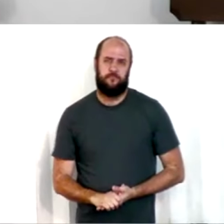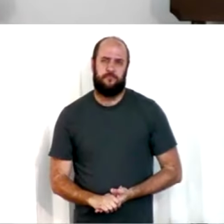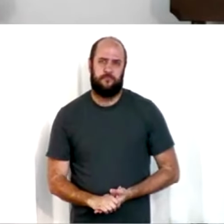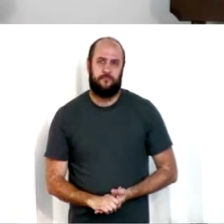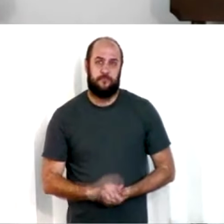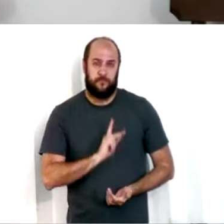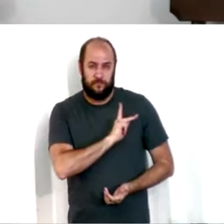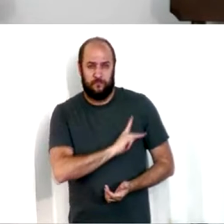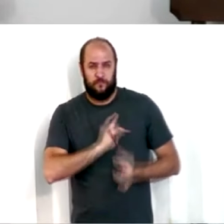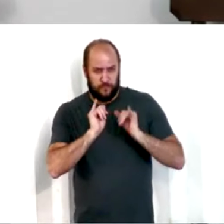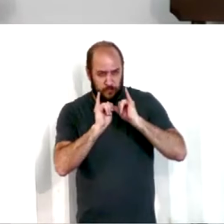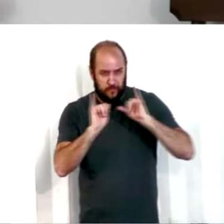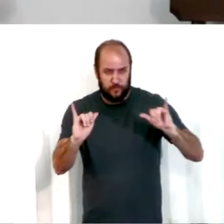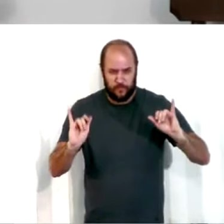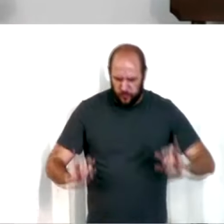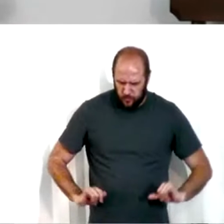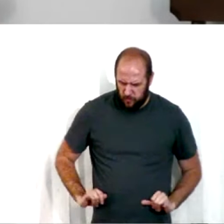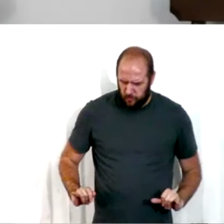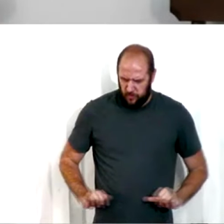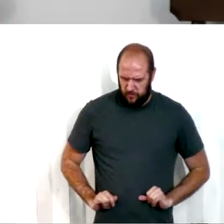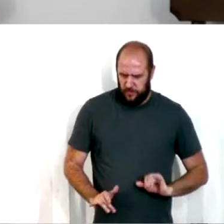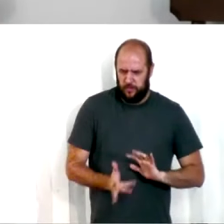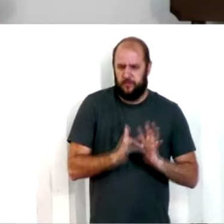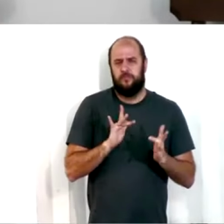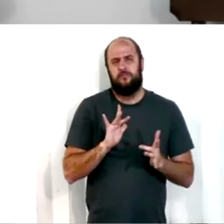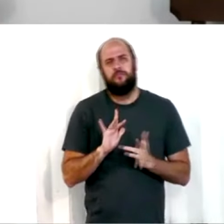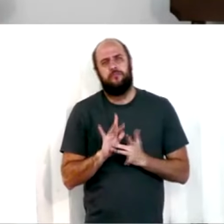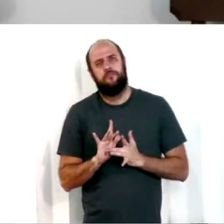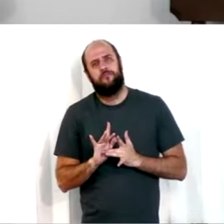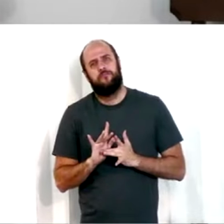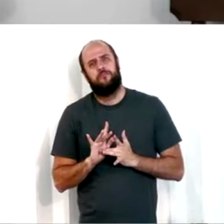dizendo é que os sofrimentos de Cristo se completam